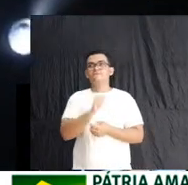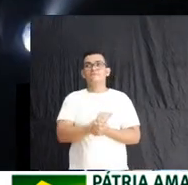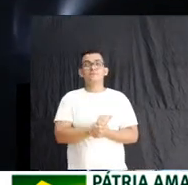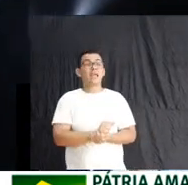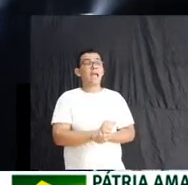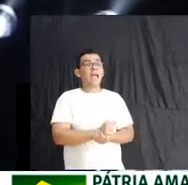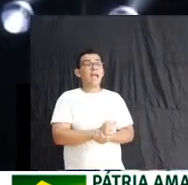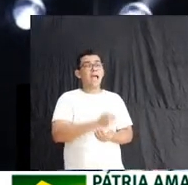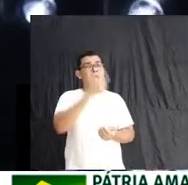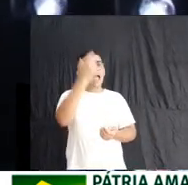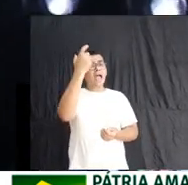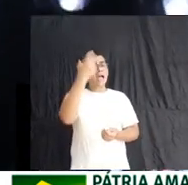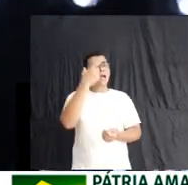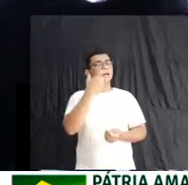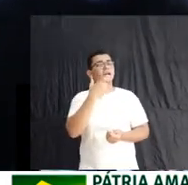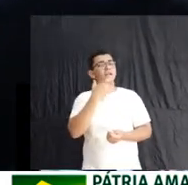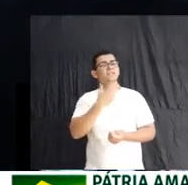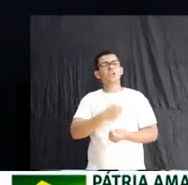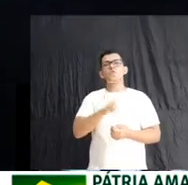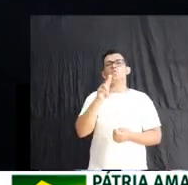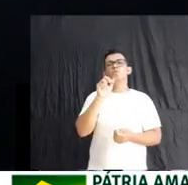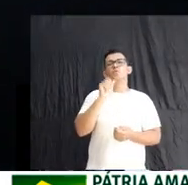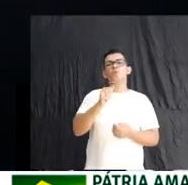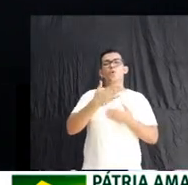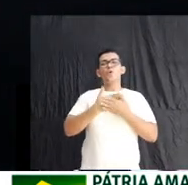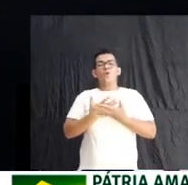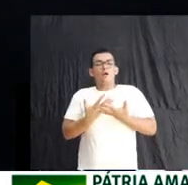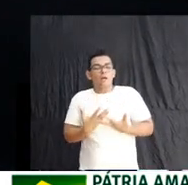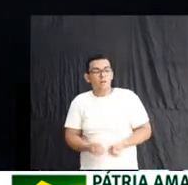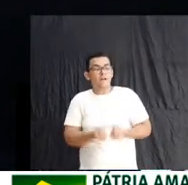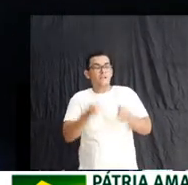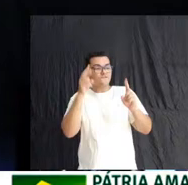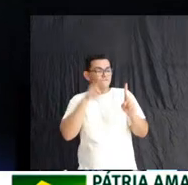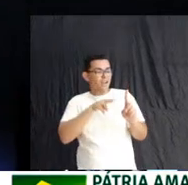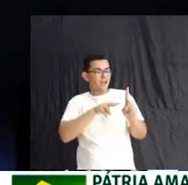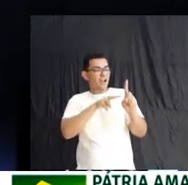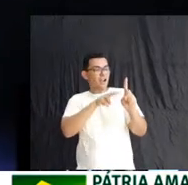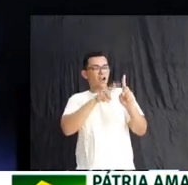Eu não me canso de olhar,